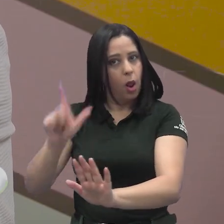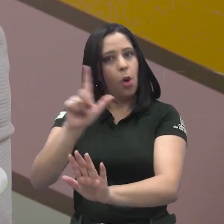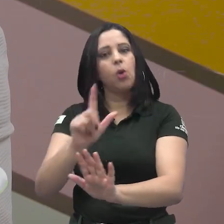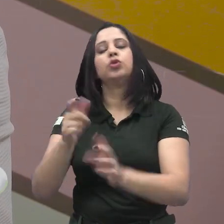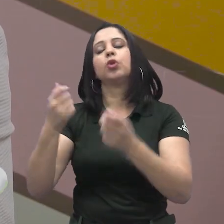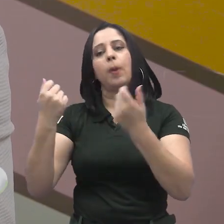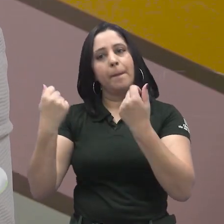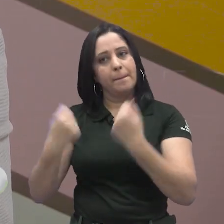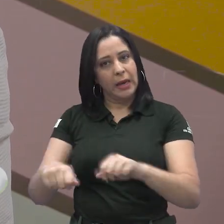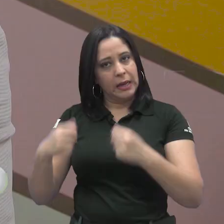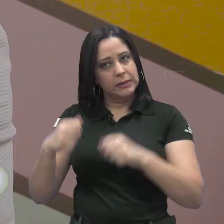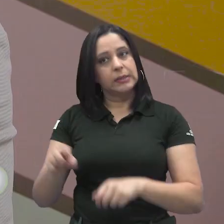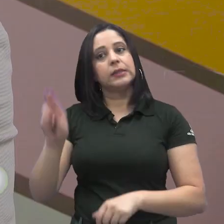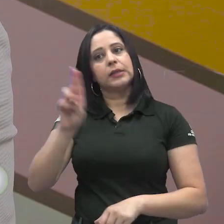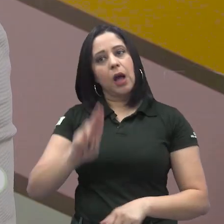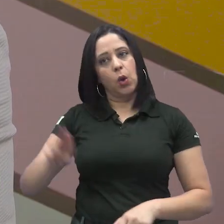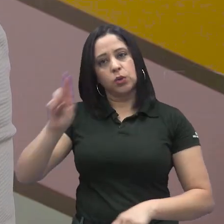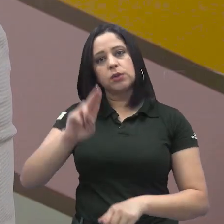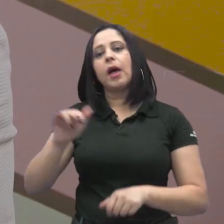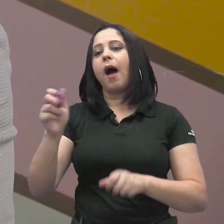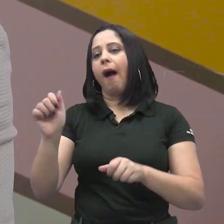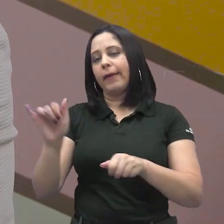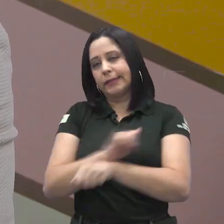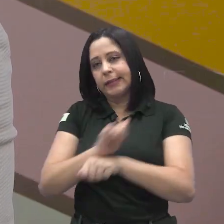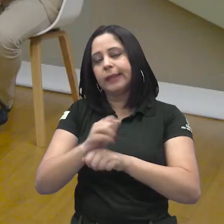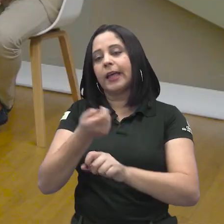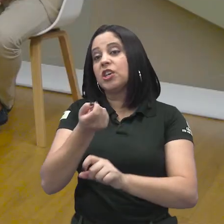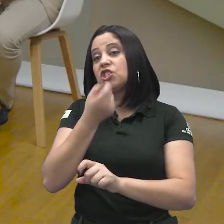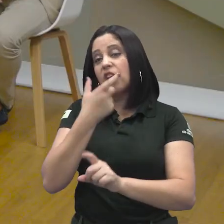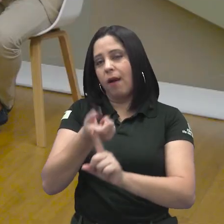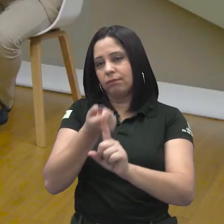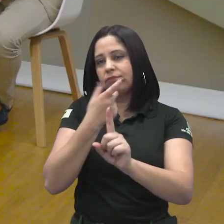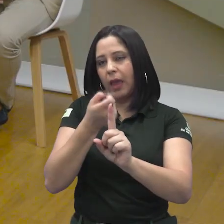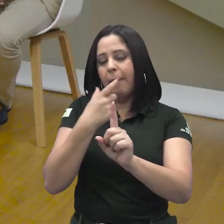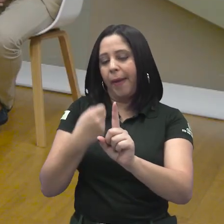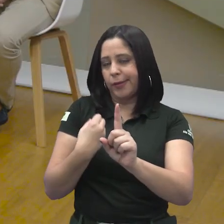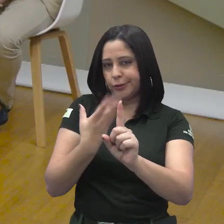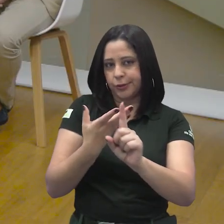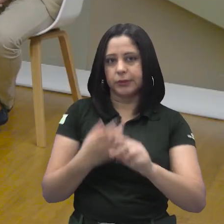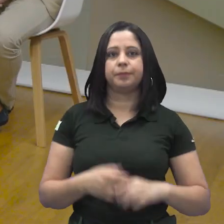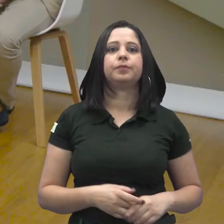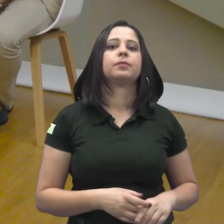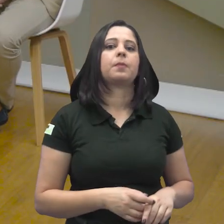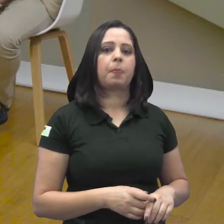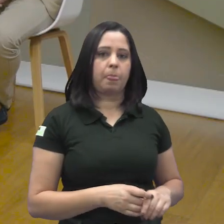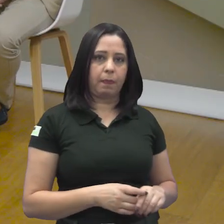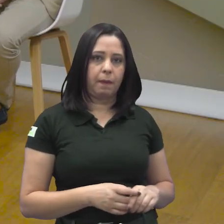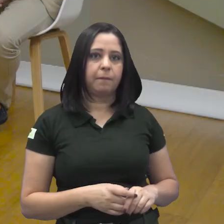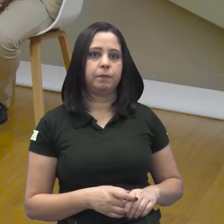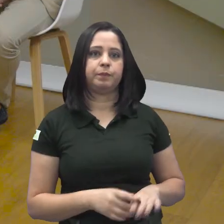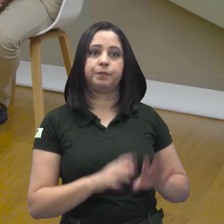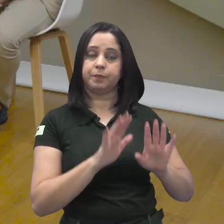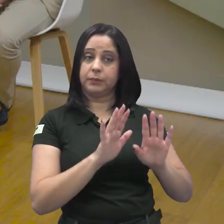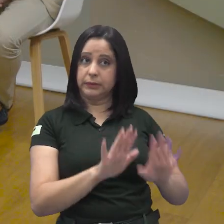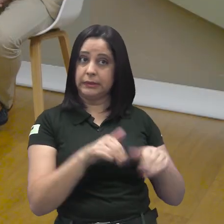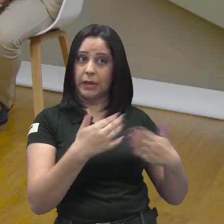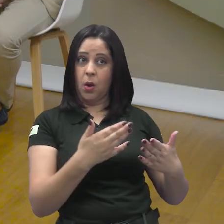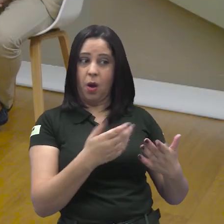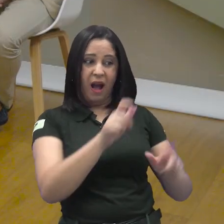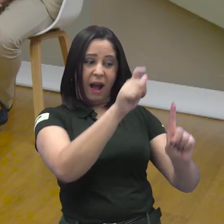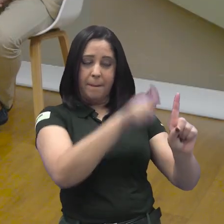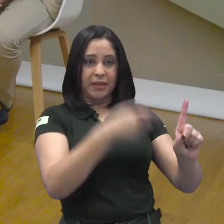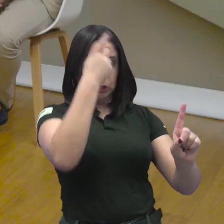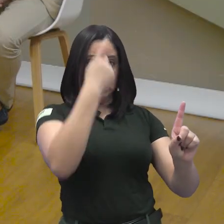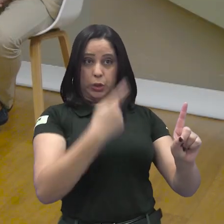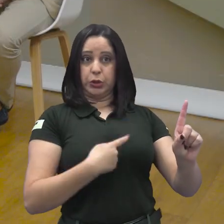as ferramentas e muitas vezes a medicação é fundamental. E é importante falar também que uma vez medicada, não pode se